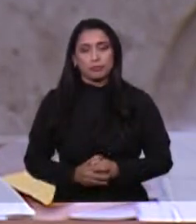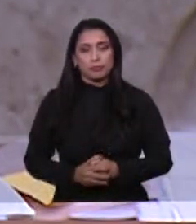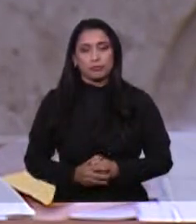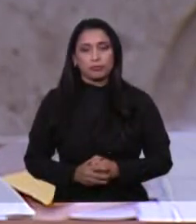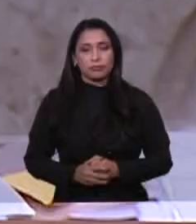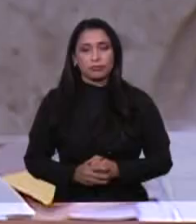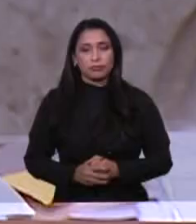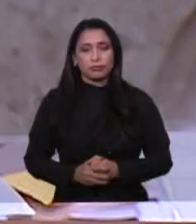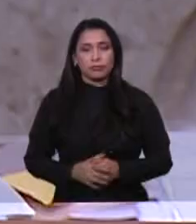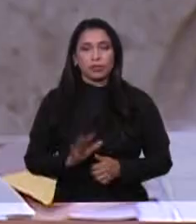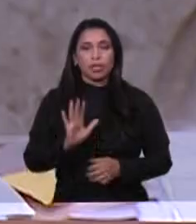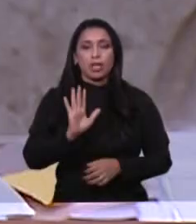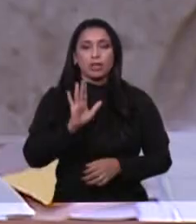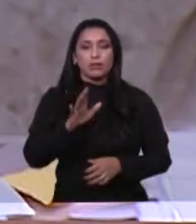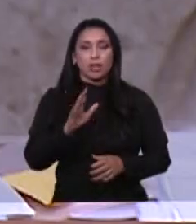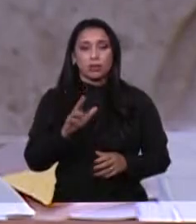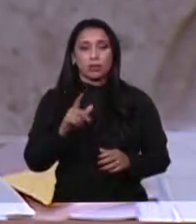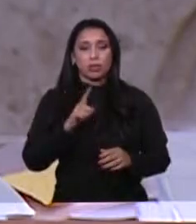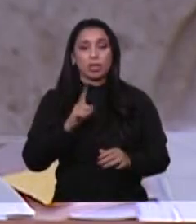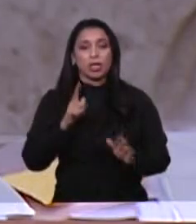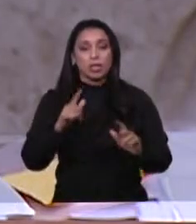fato dele ter sido flagrado